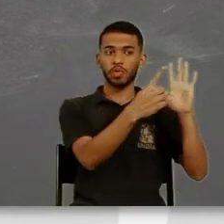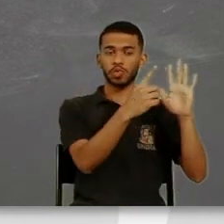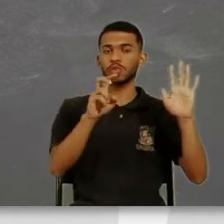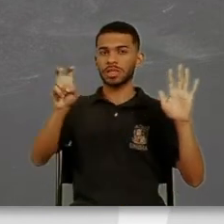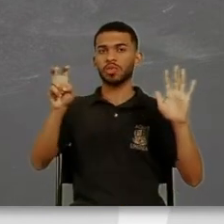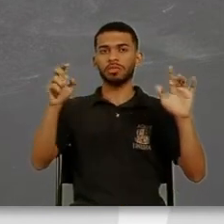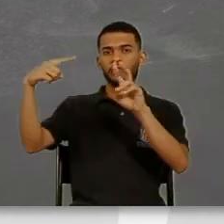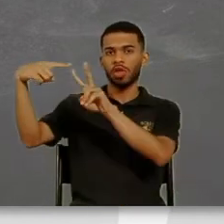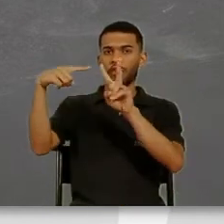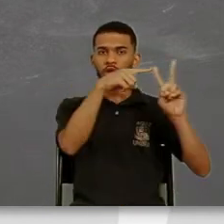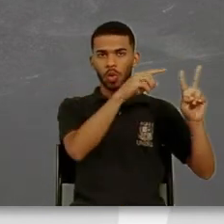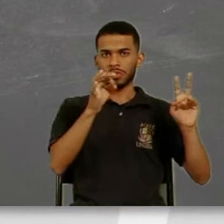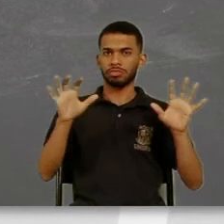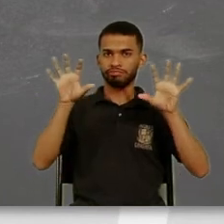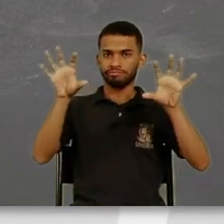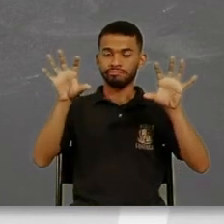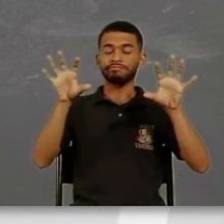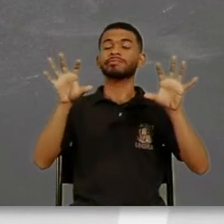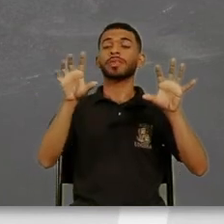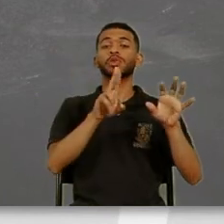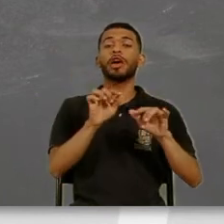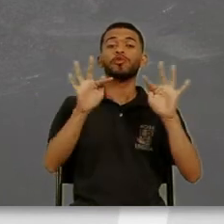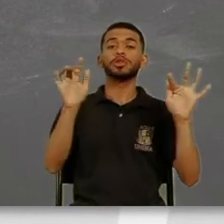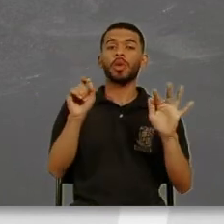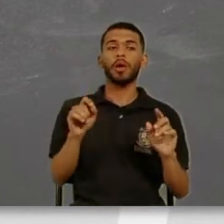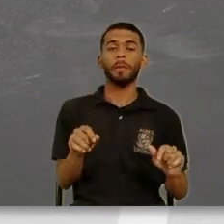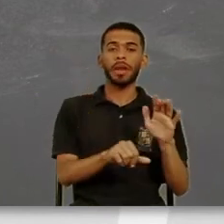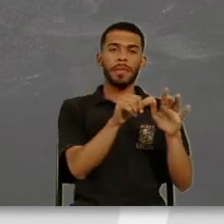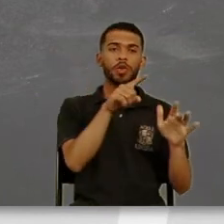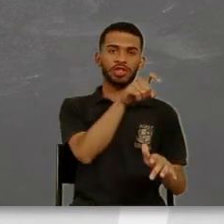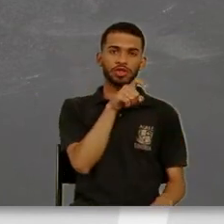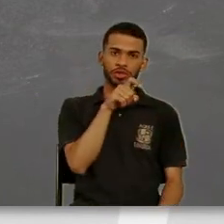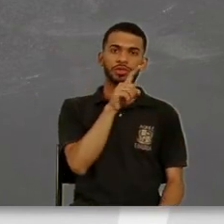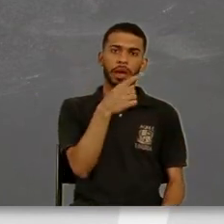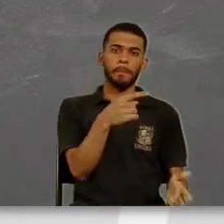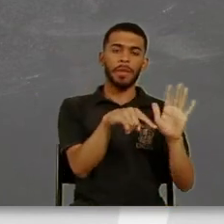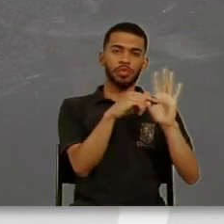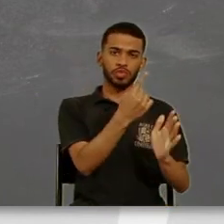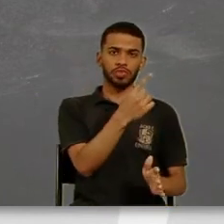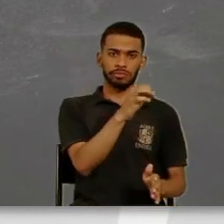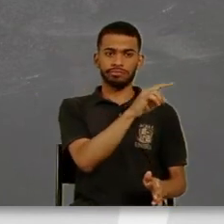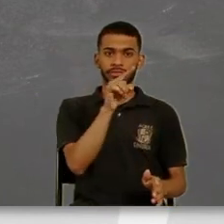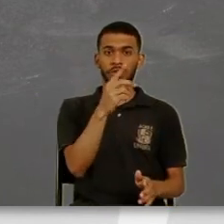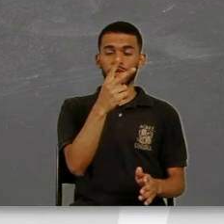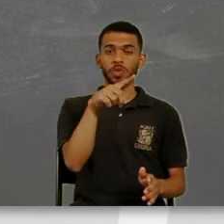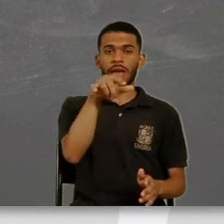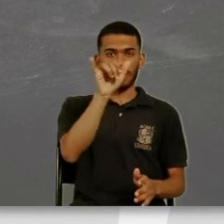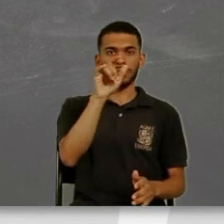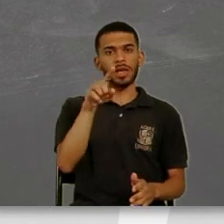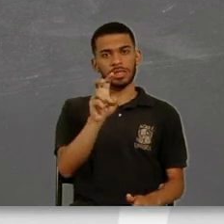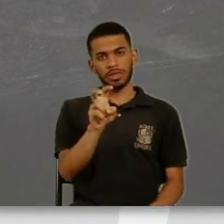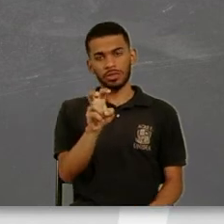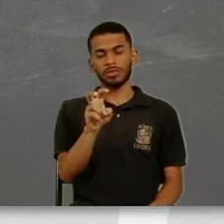5. Aplicando a função, o primeiro termo é x, então é menos 1, o segundo termo é y, que é